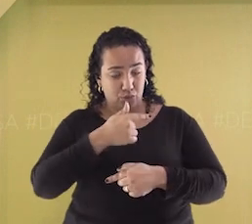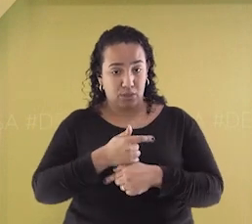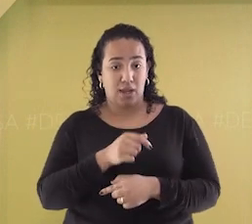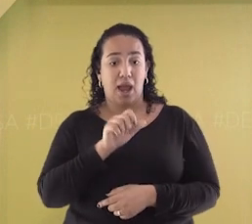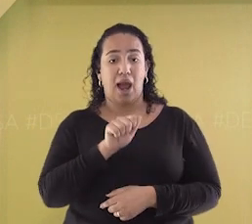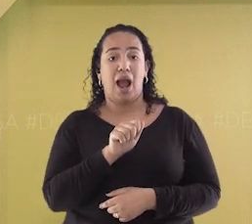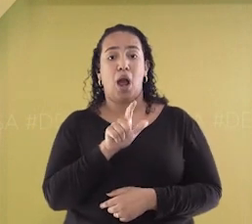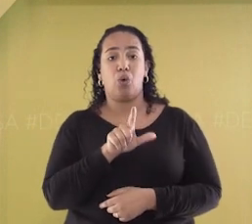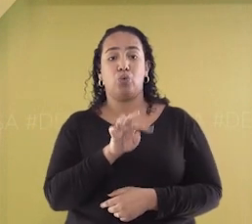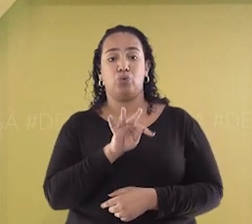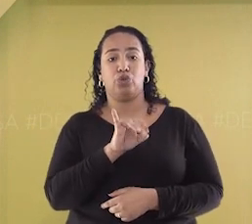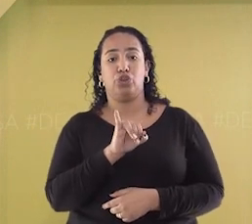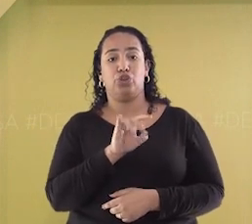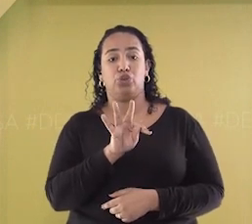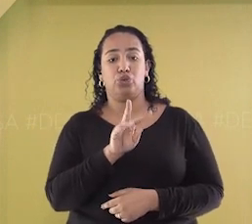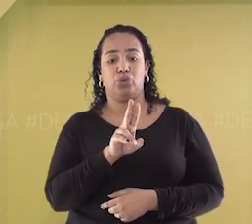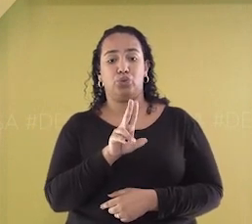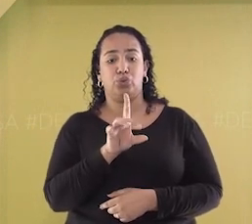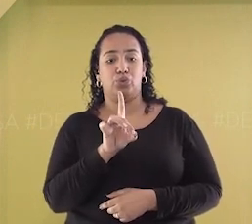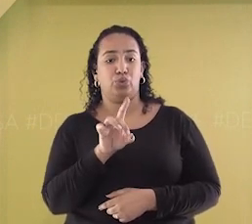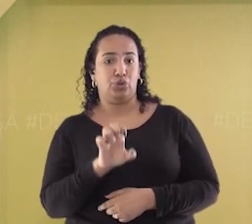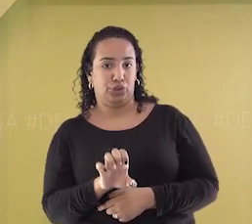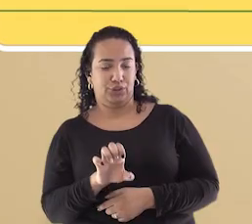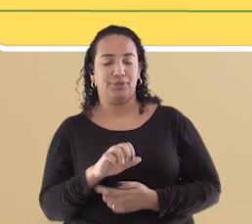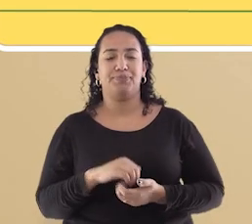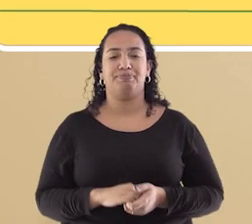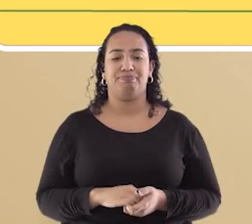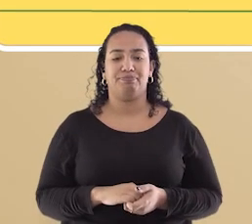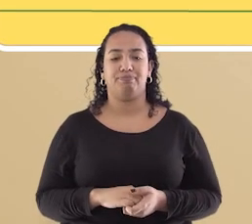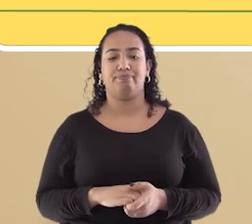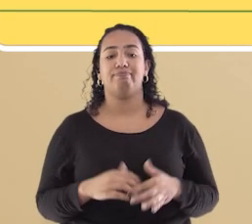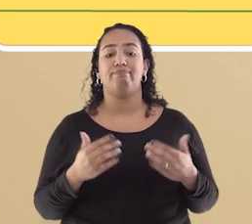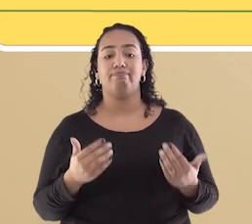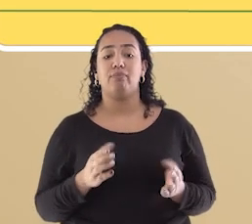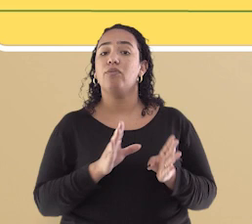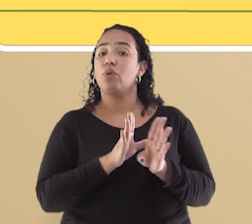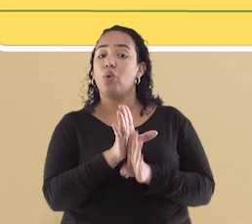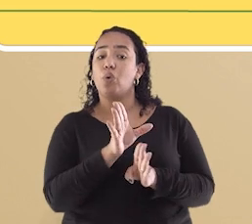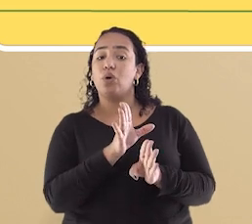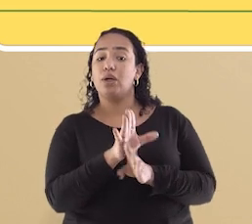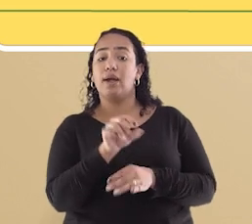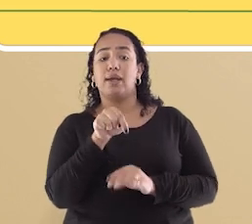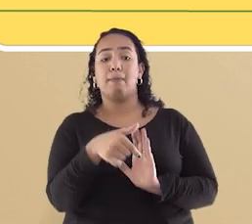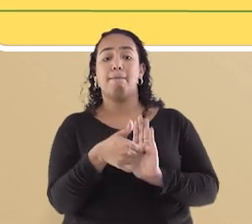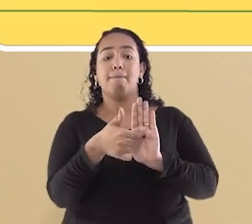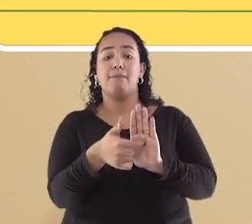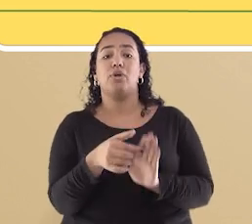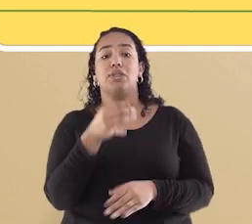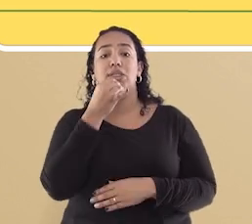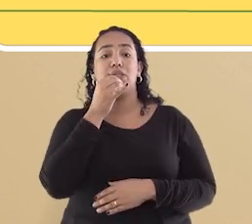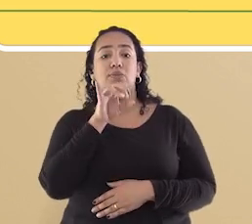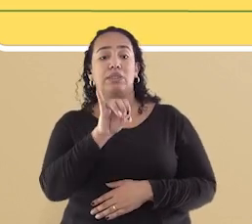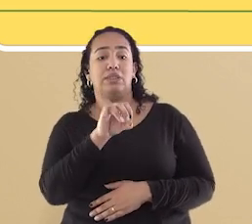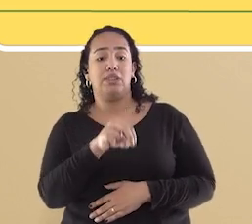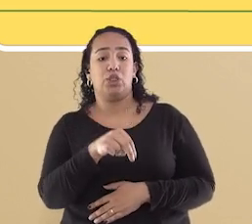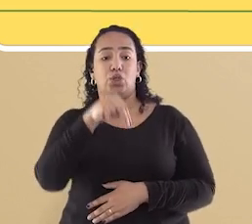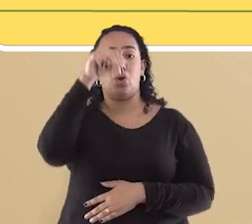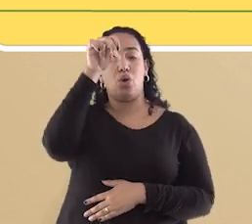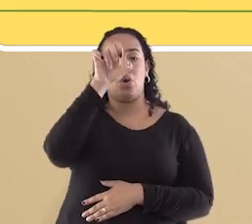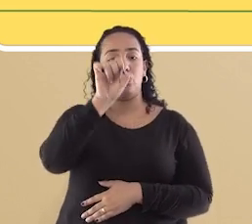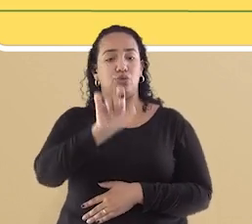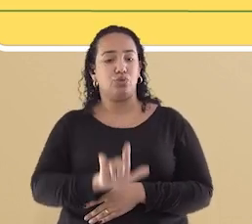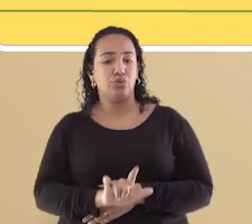de altitude é chamado de ipsometria. A orientação é onde indica os pontos